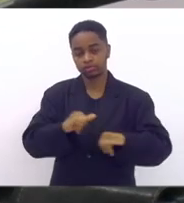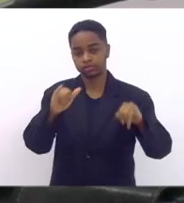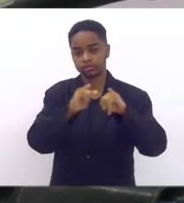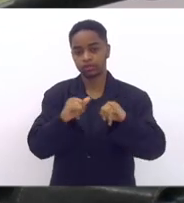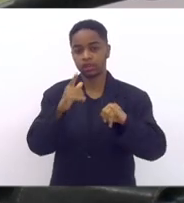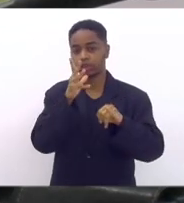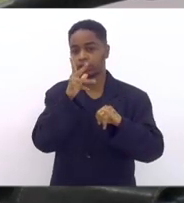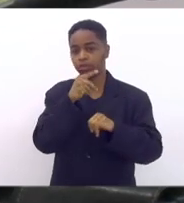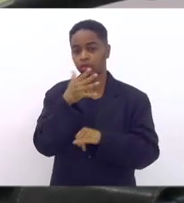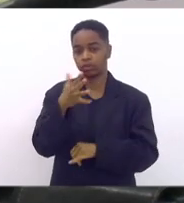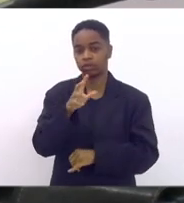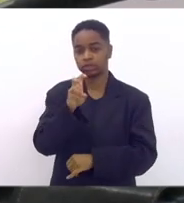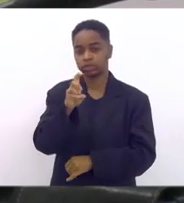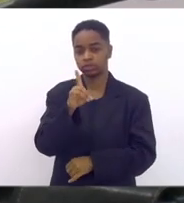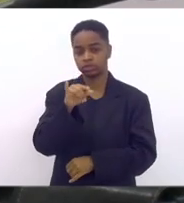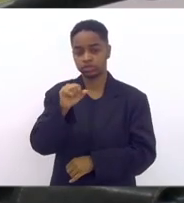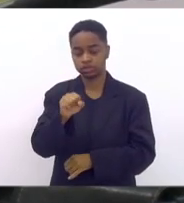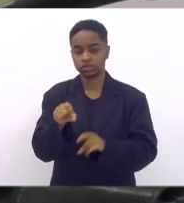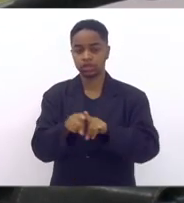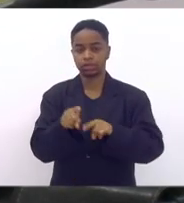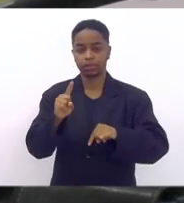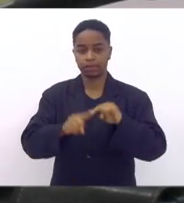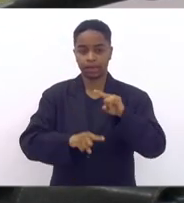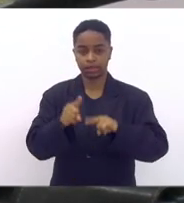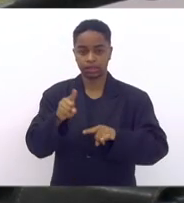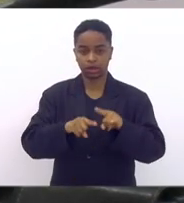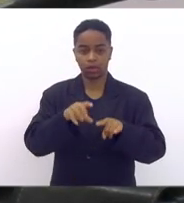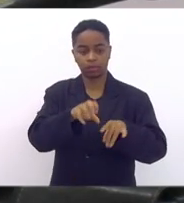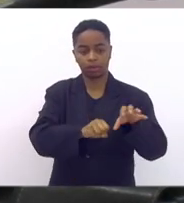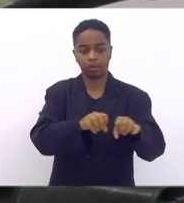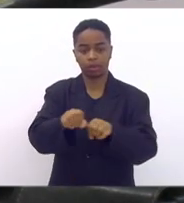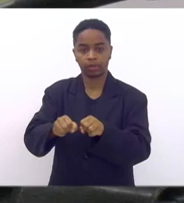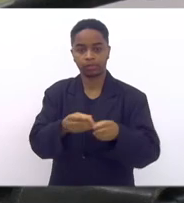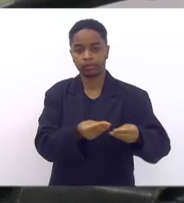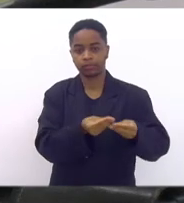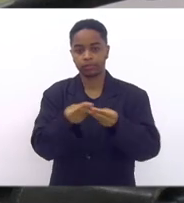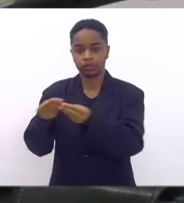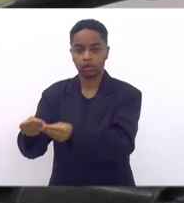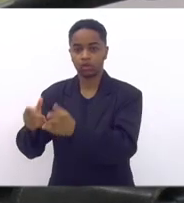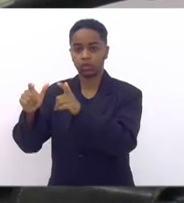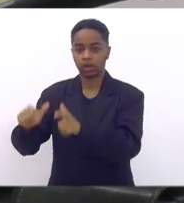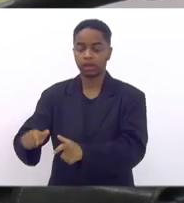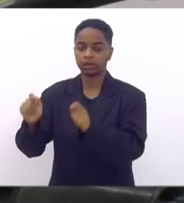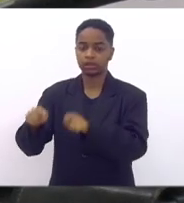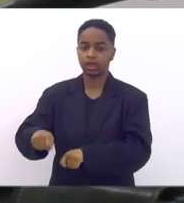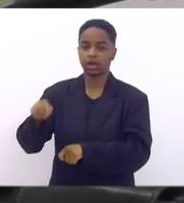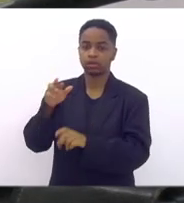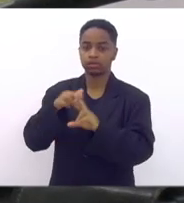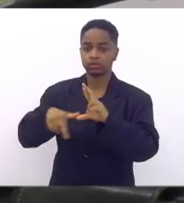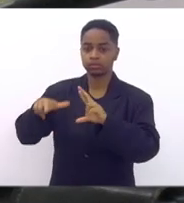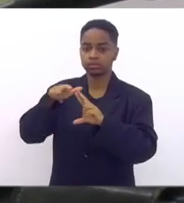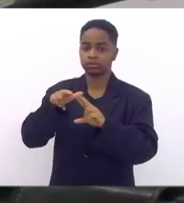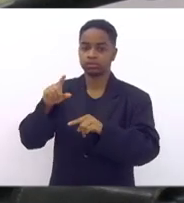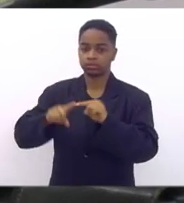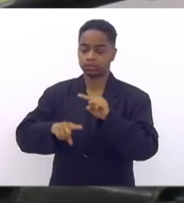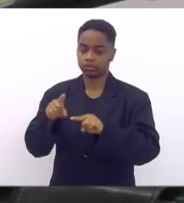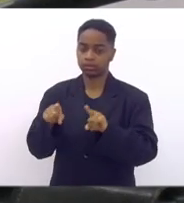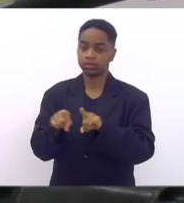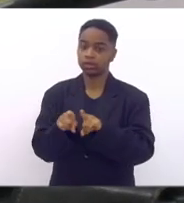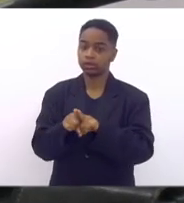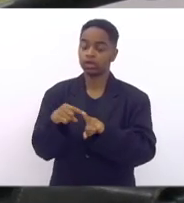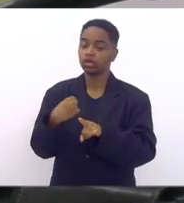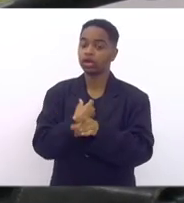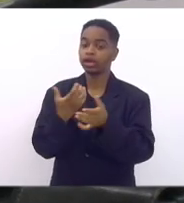5 dias e o material coletado teria sido encaminhado para locais de reutilização ou reciclagem vamos querer saber